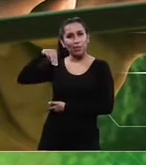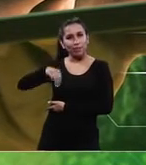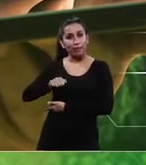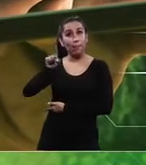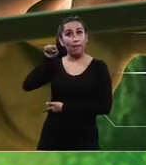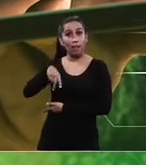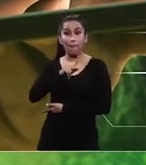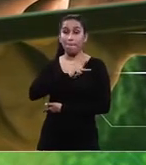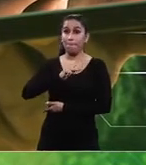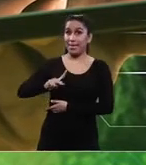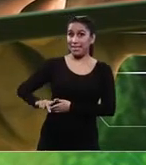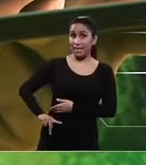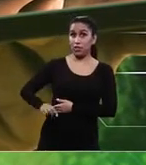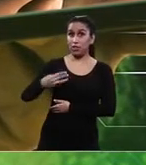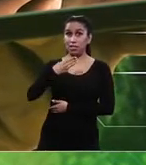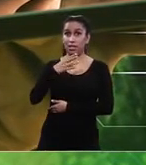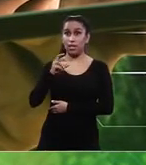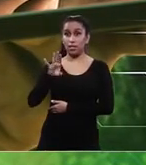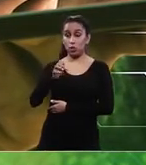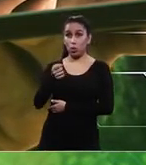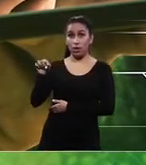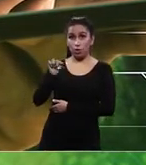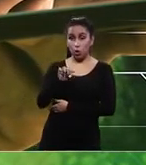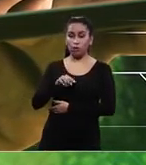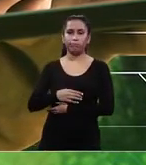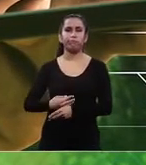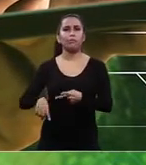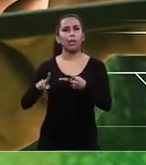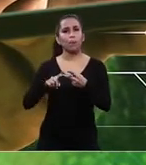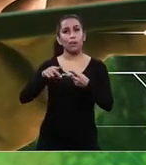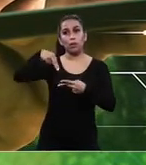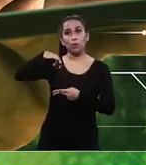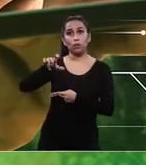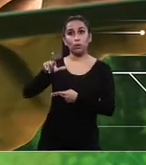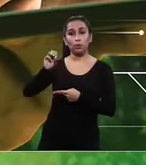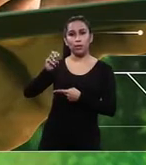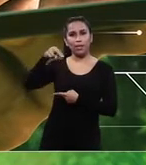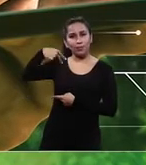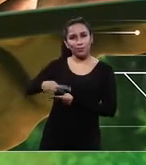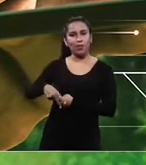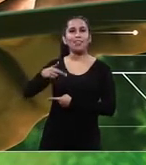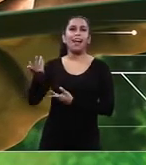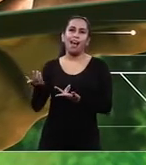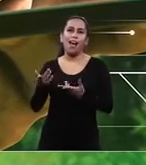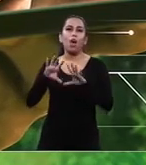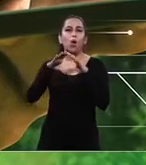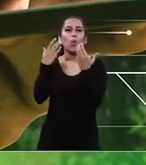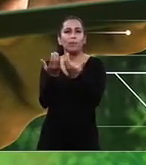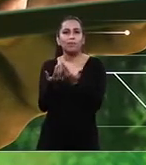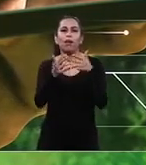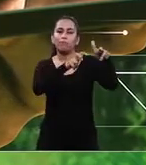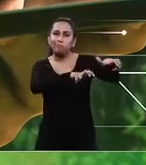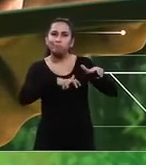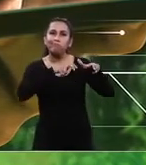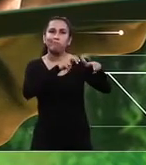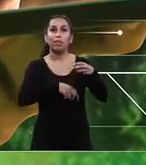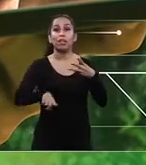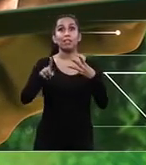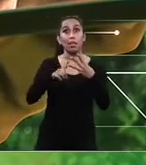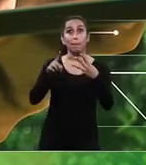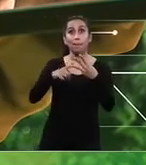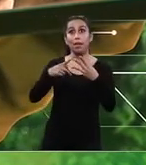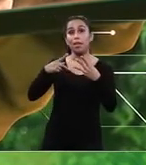Três Corações, o Nelson Filho, da Confederação Nacional da Agricultura, e também ao Francisco Hidalgo, presidente da